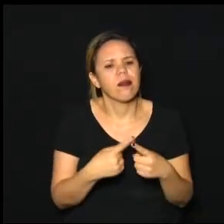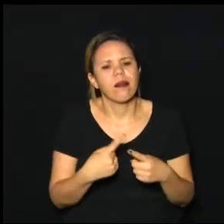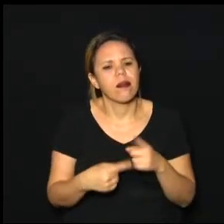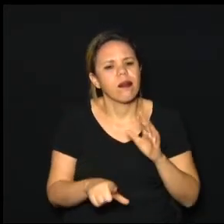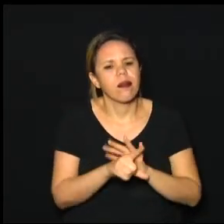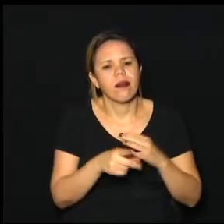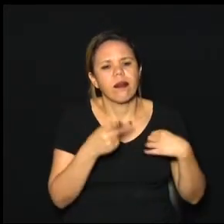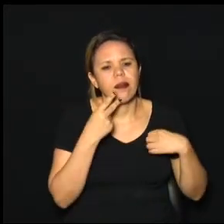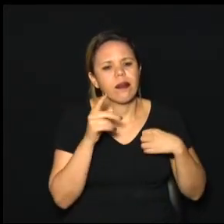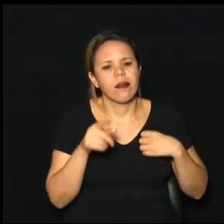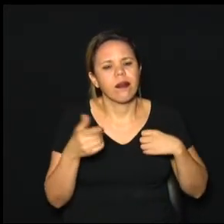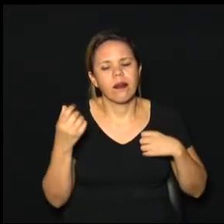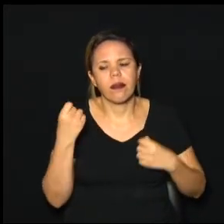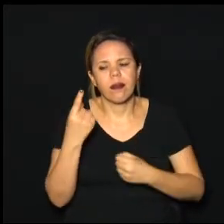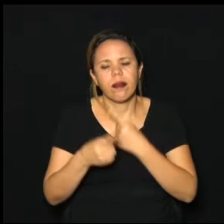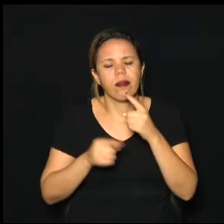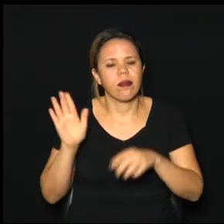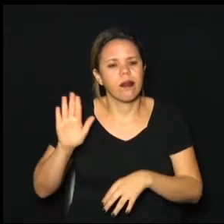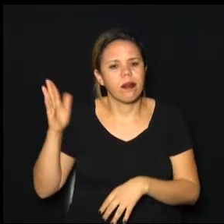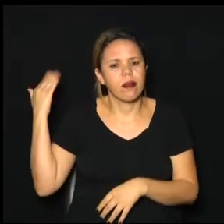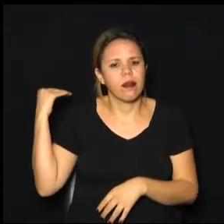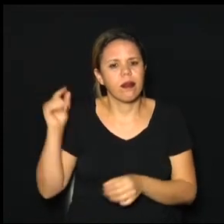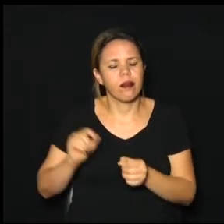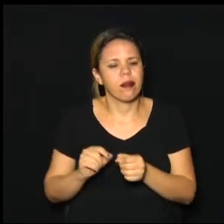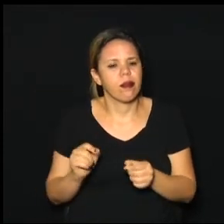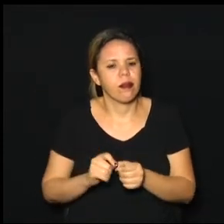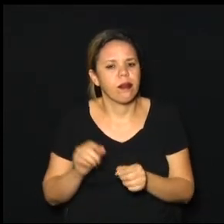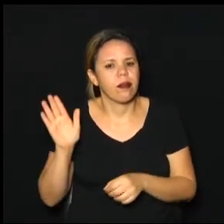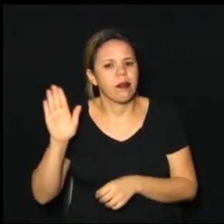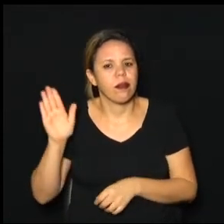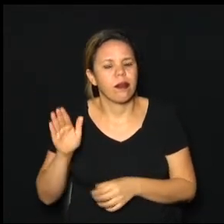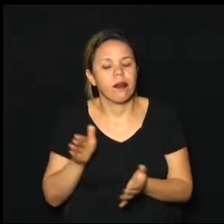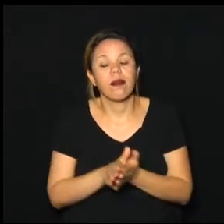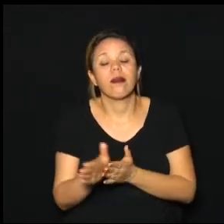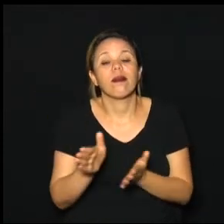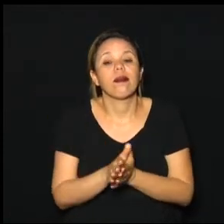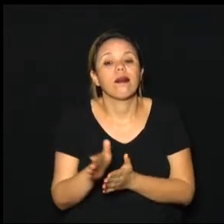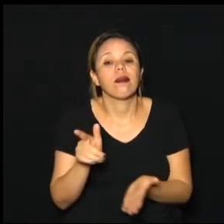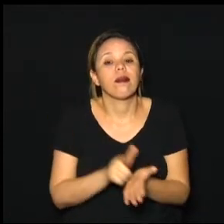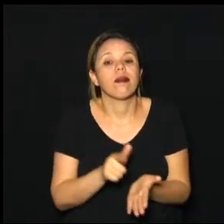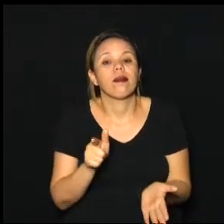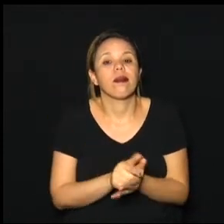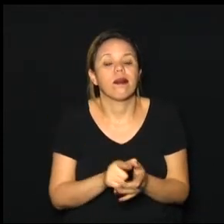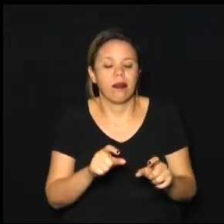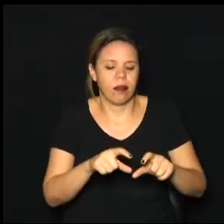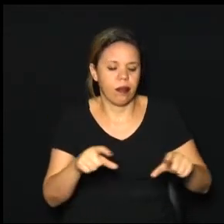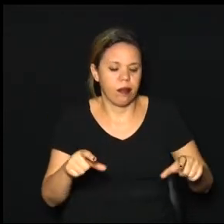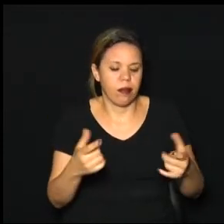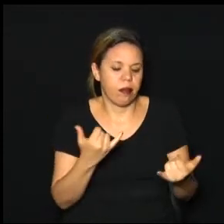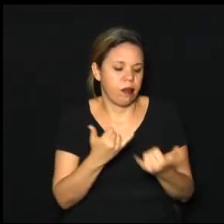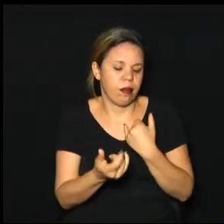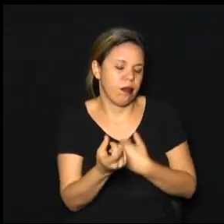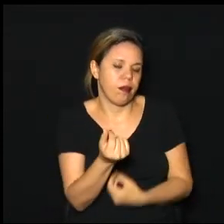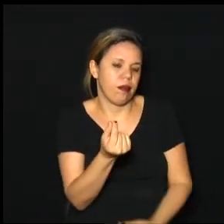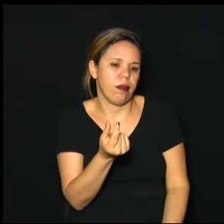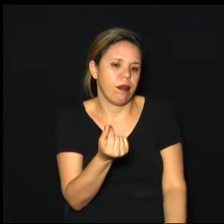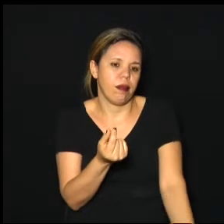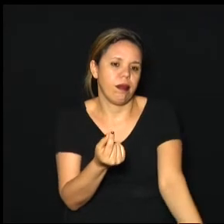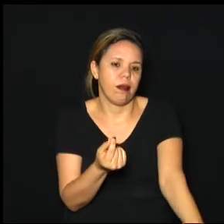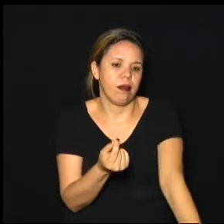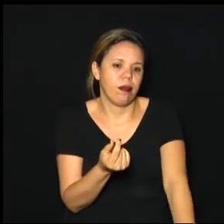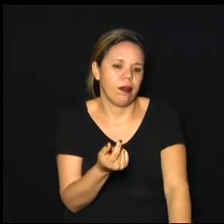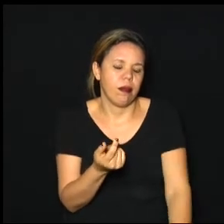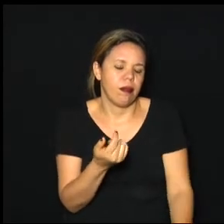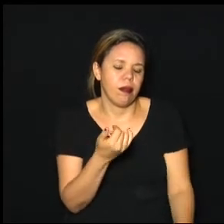algum tempo atrás, alguns candidatos faziam propaganda impressa, né, num santinho que parecia um dinheiro, né? Então,